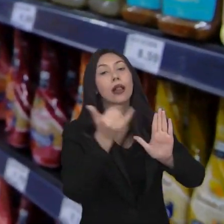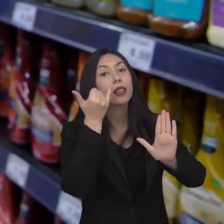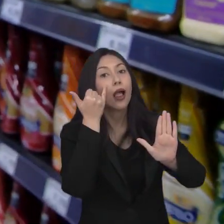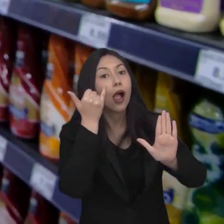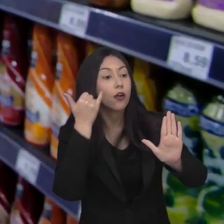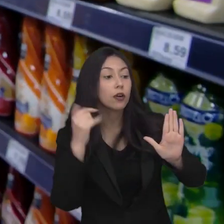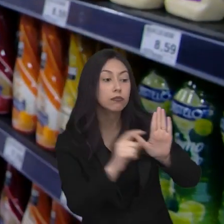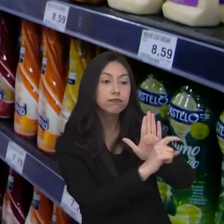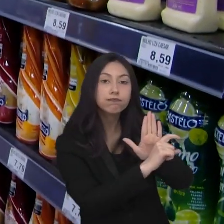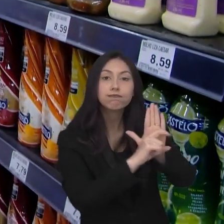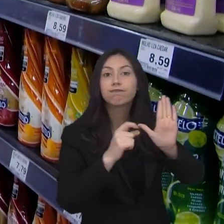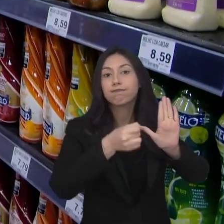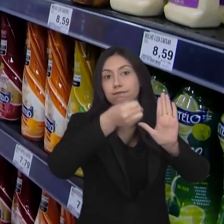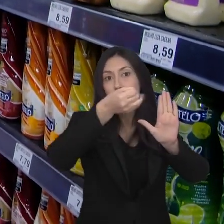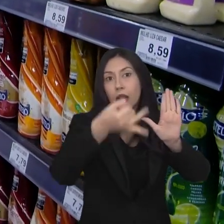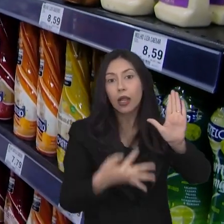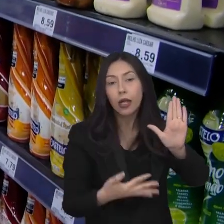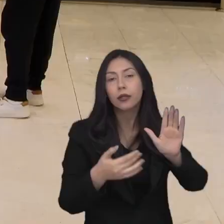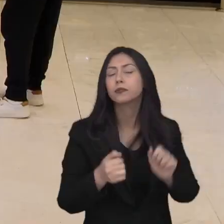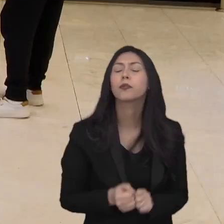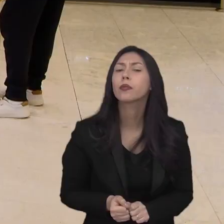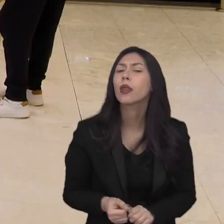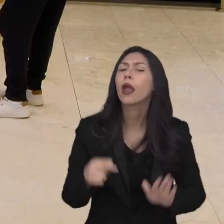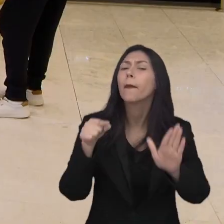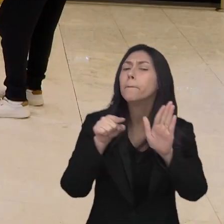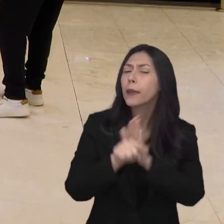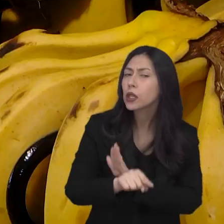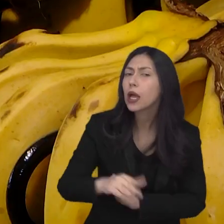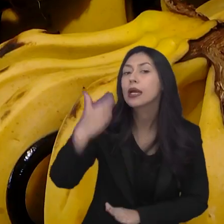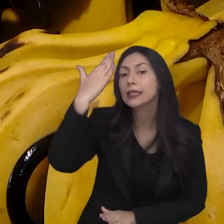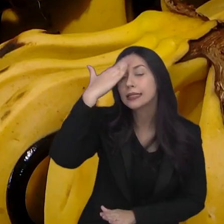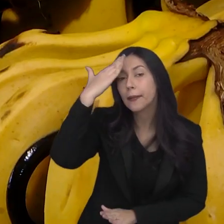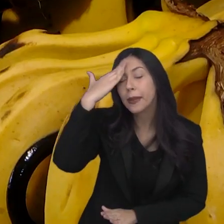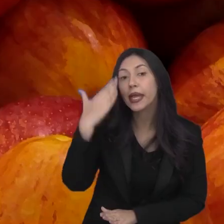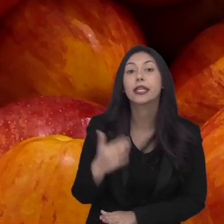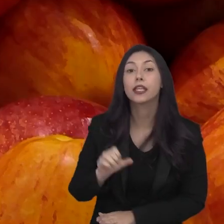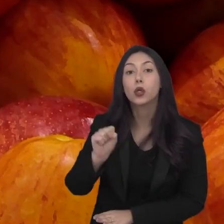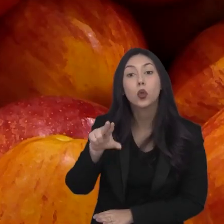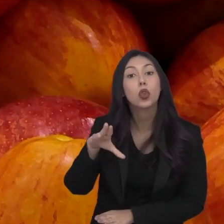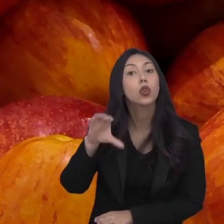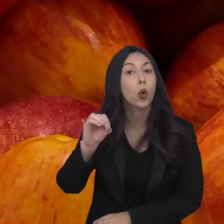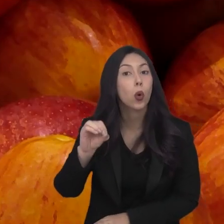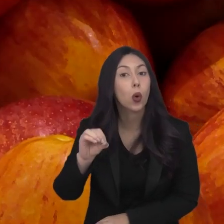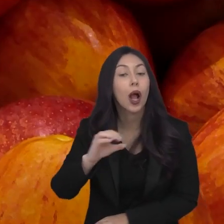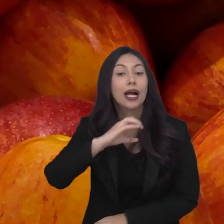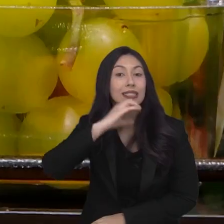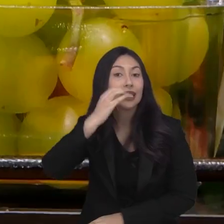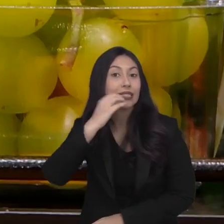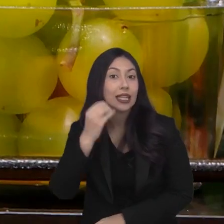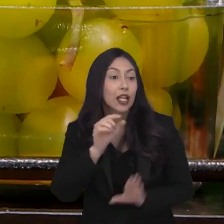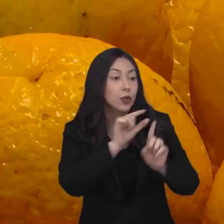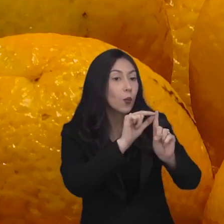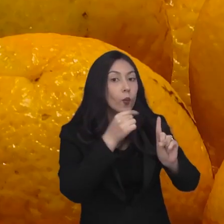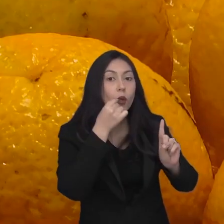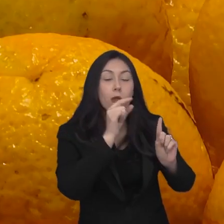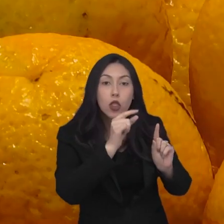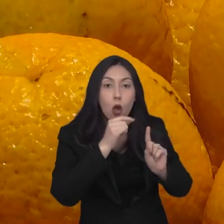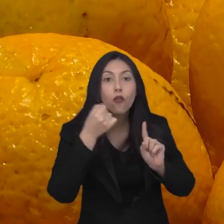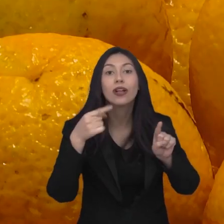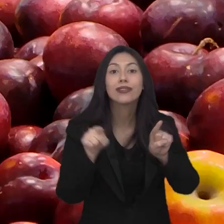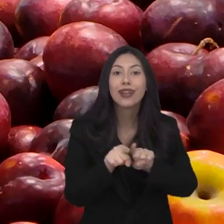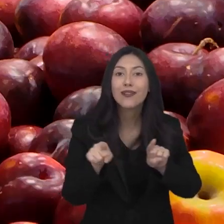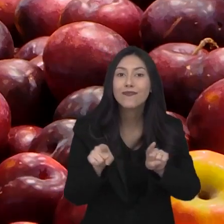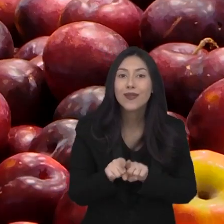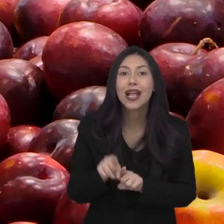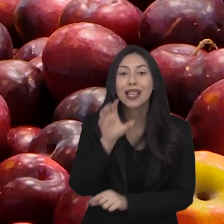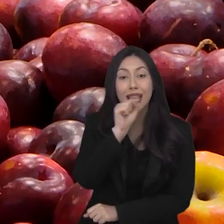as informações precisam estar descritas. E você sabia que até os sucos naturais de maçã, uva ou laranja